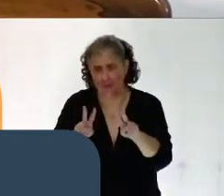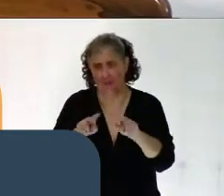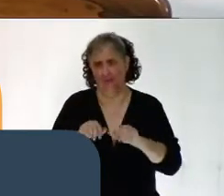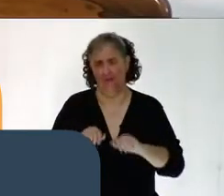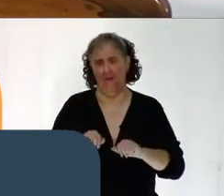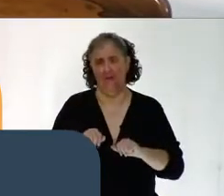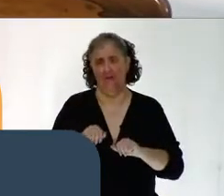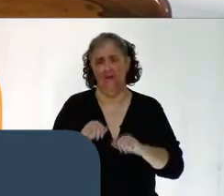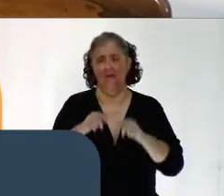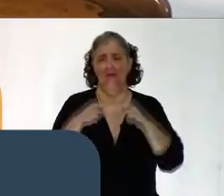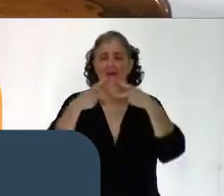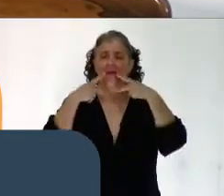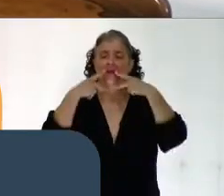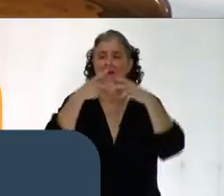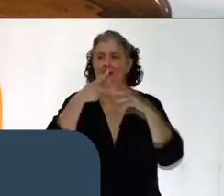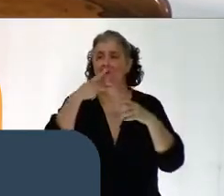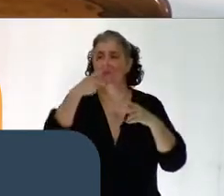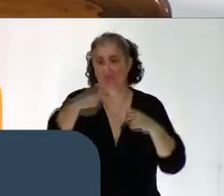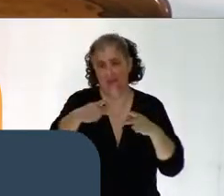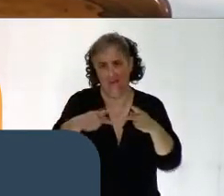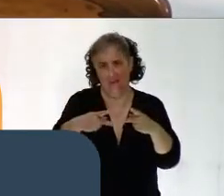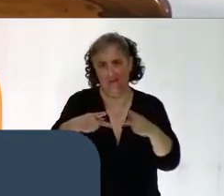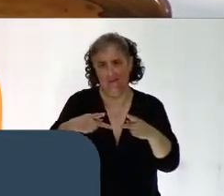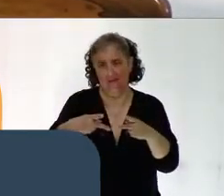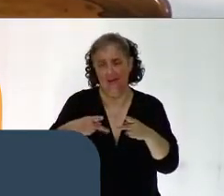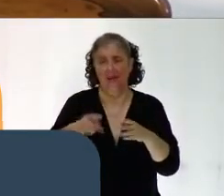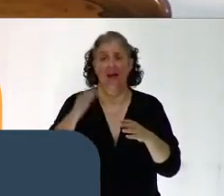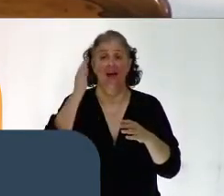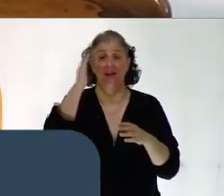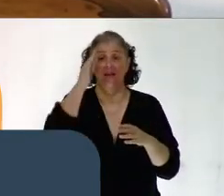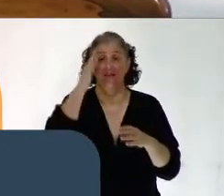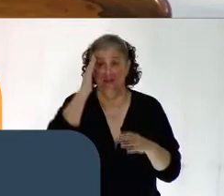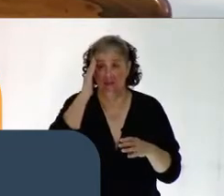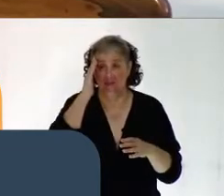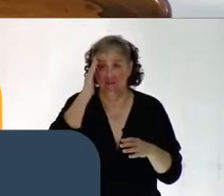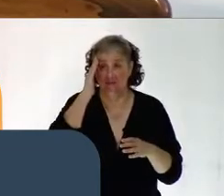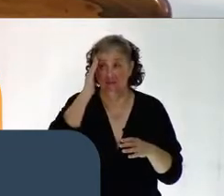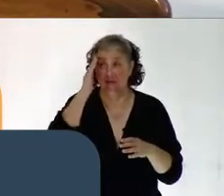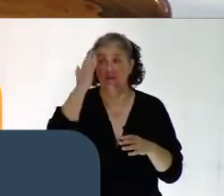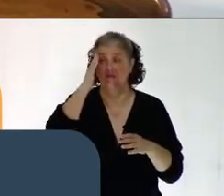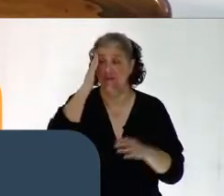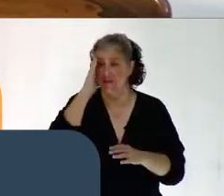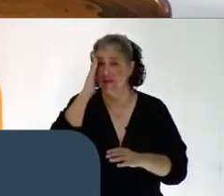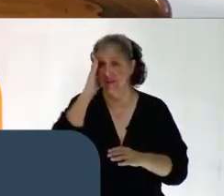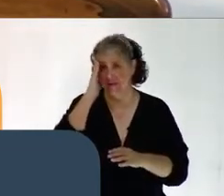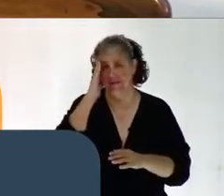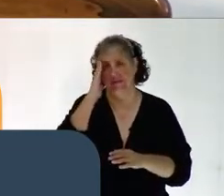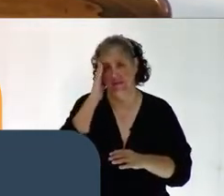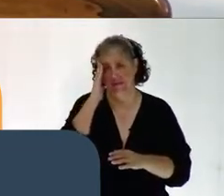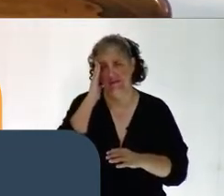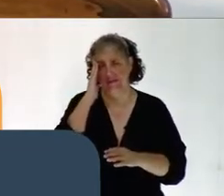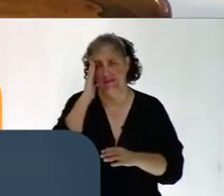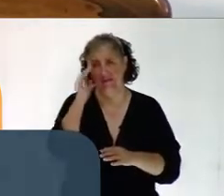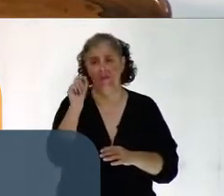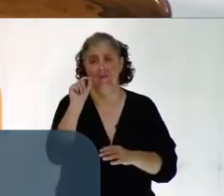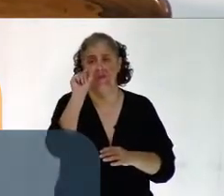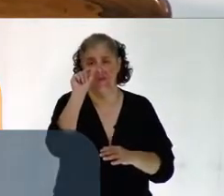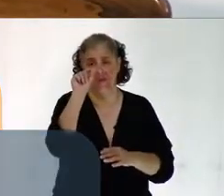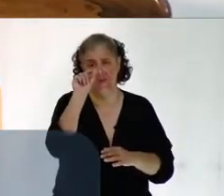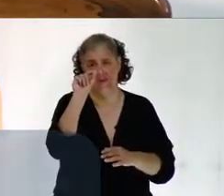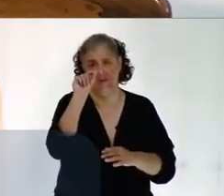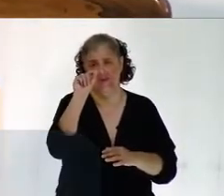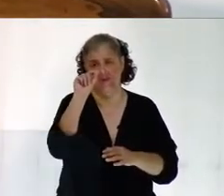um dia a terem a condição de compreender o que é uma